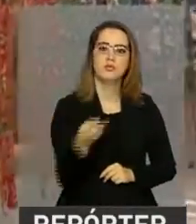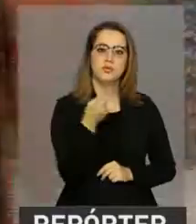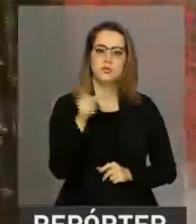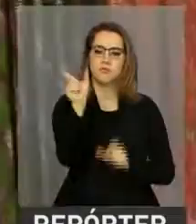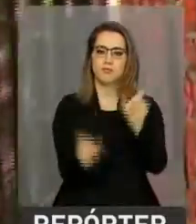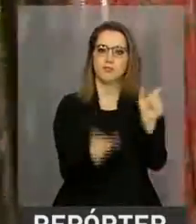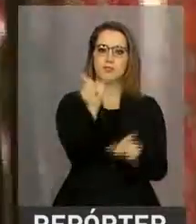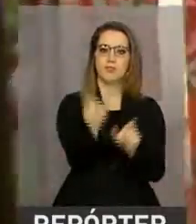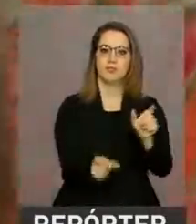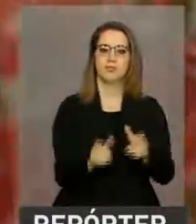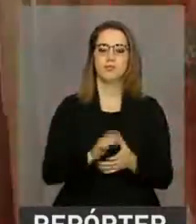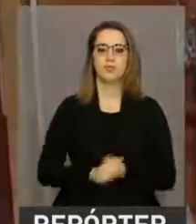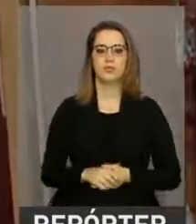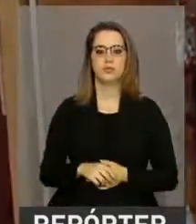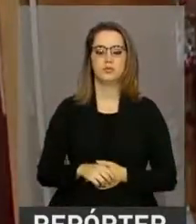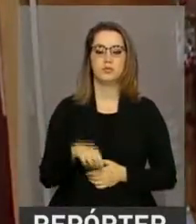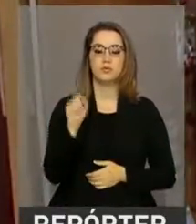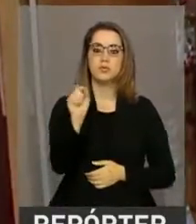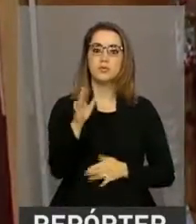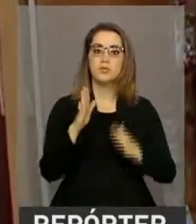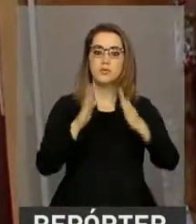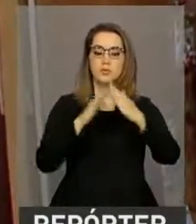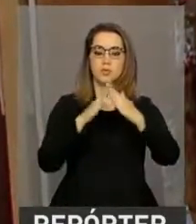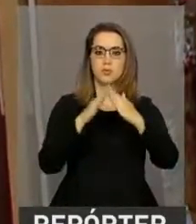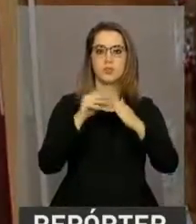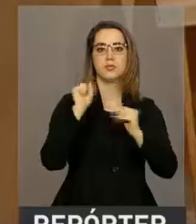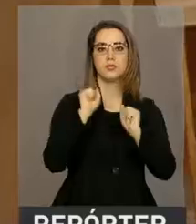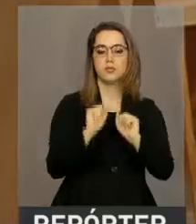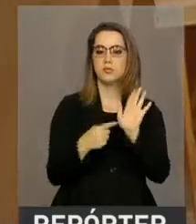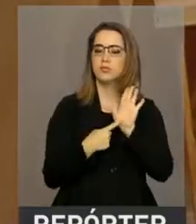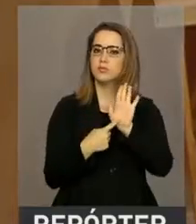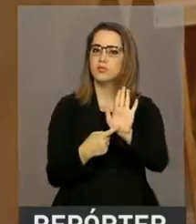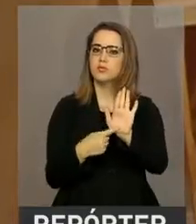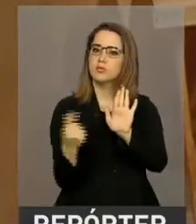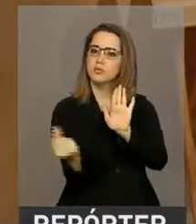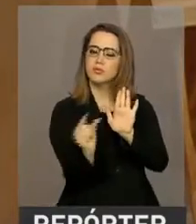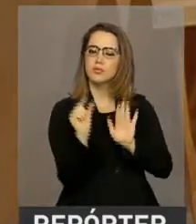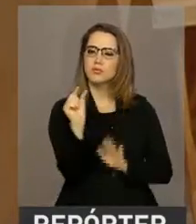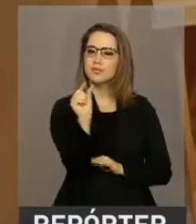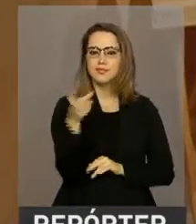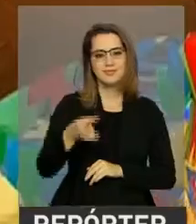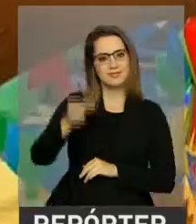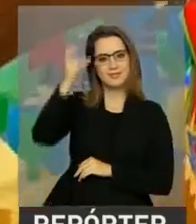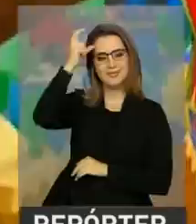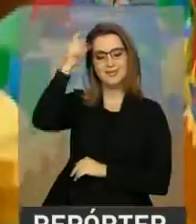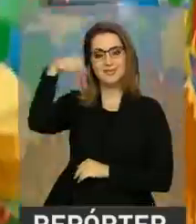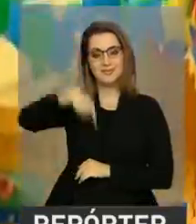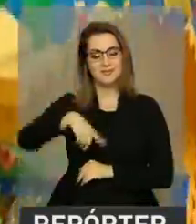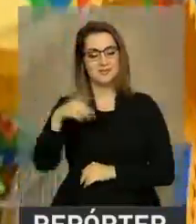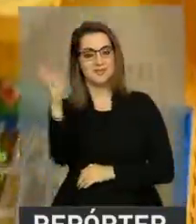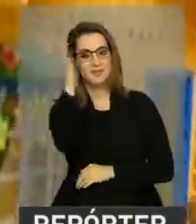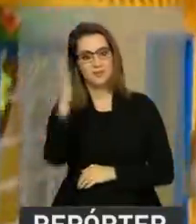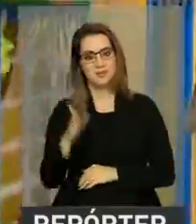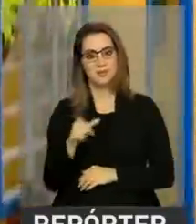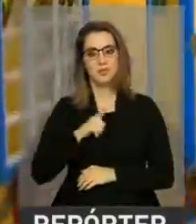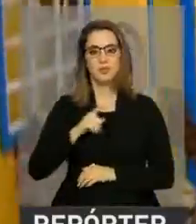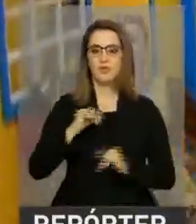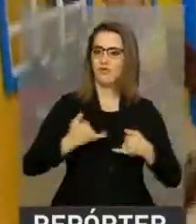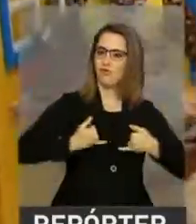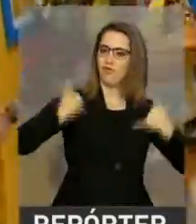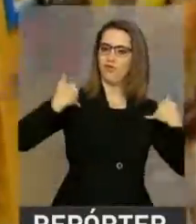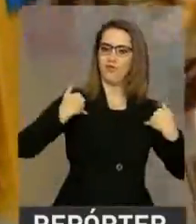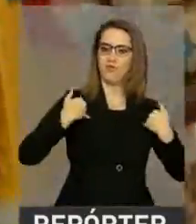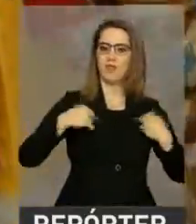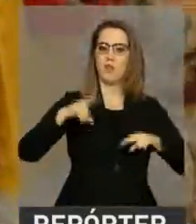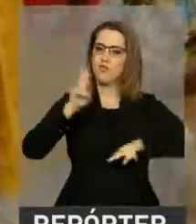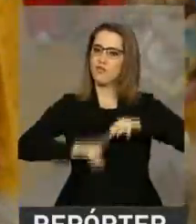conhecer? A casa vai mostrar um pouquinho da cultura do Brasil. Aqui, as festas juninas,